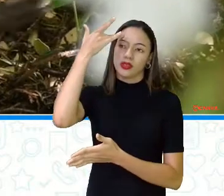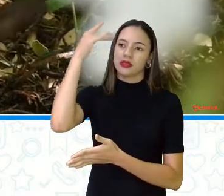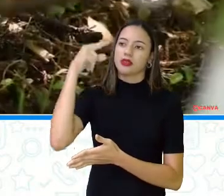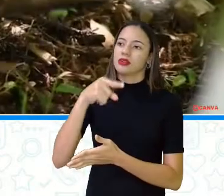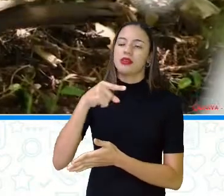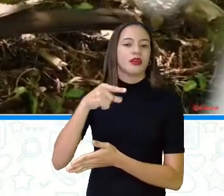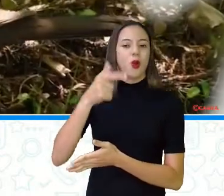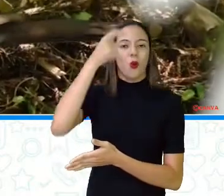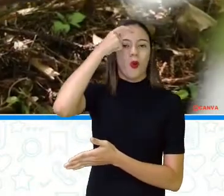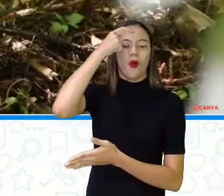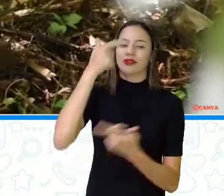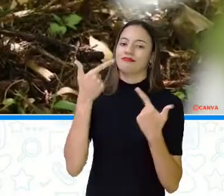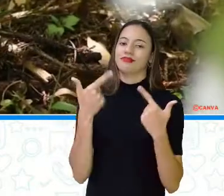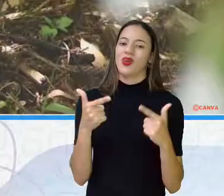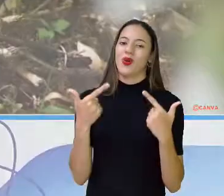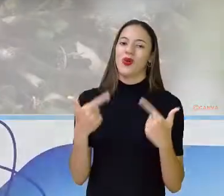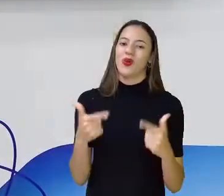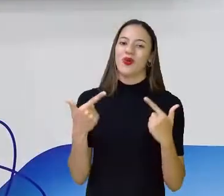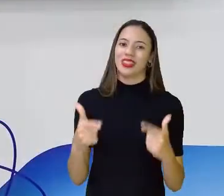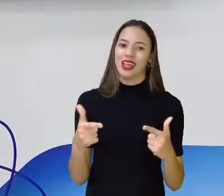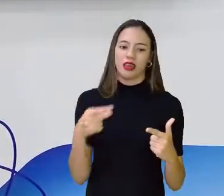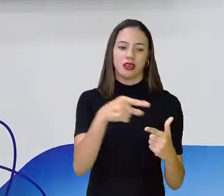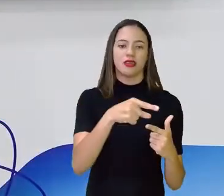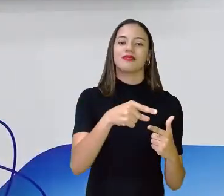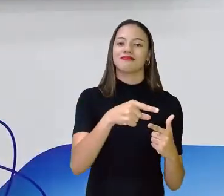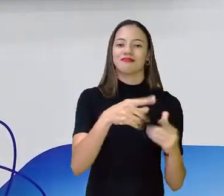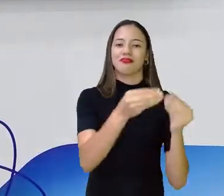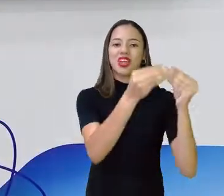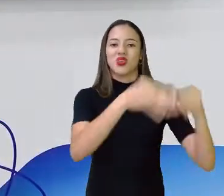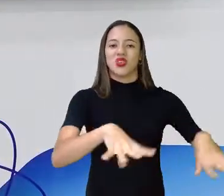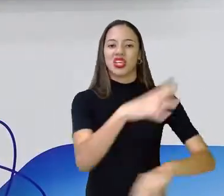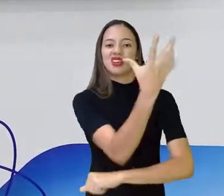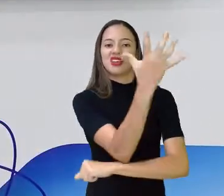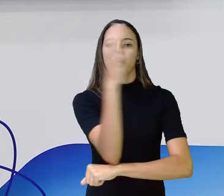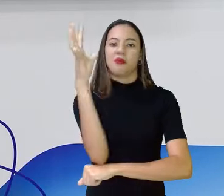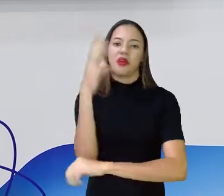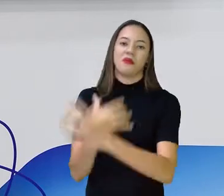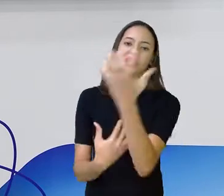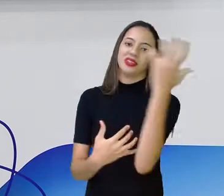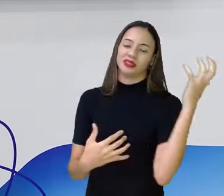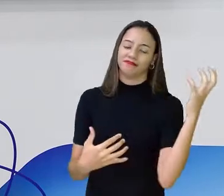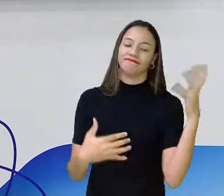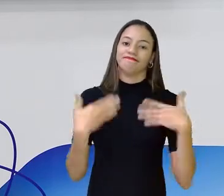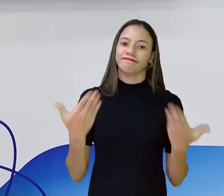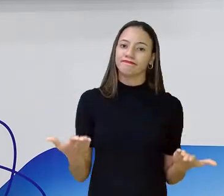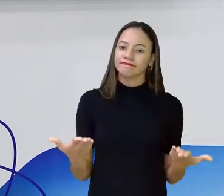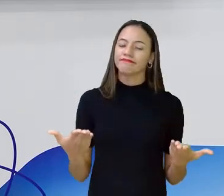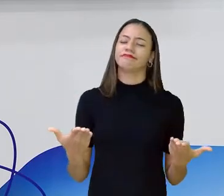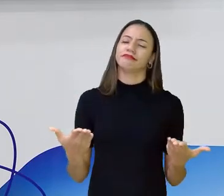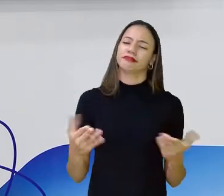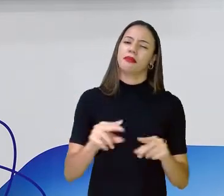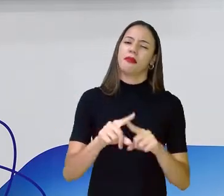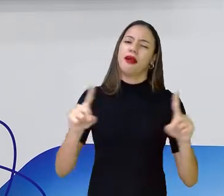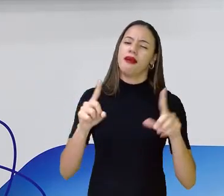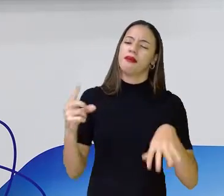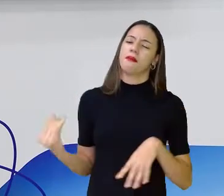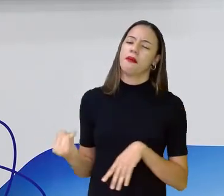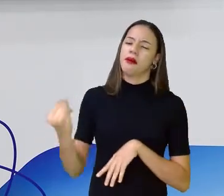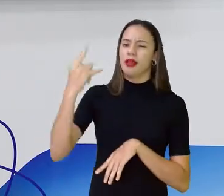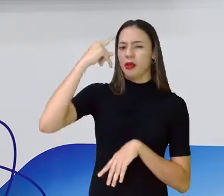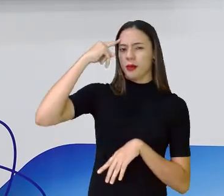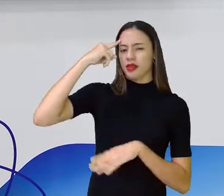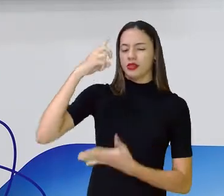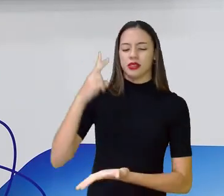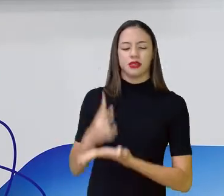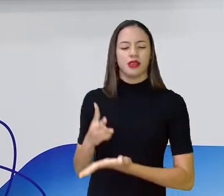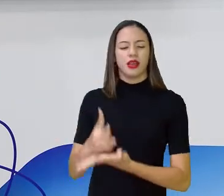essa consciência e degradam o meio ambiente a partir de várias ações. Mas é importante a gente estar sempre pensando na